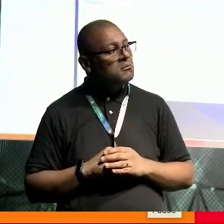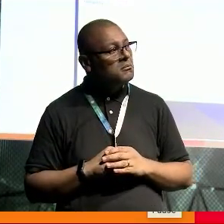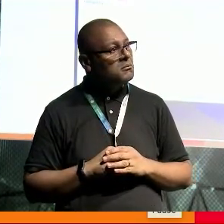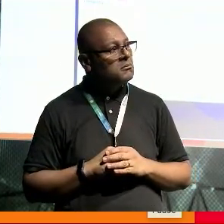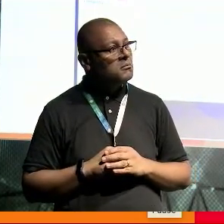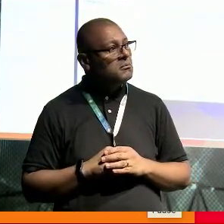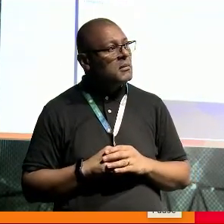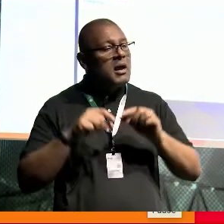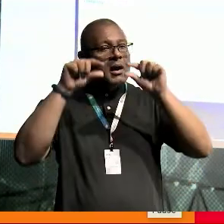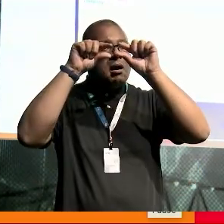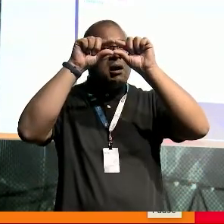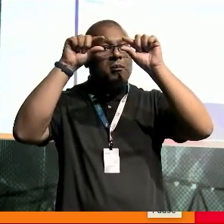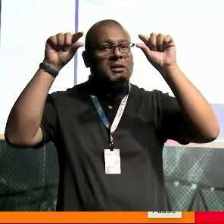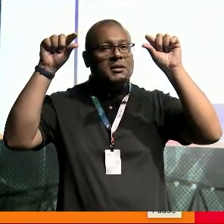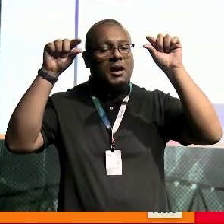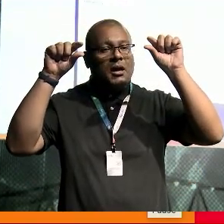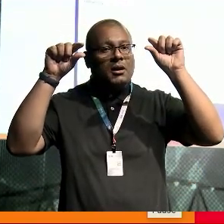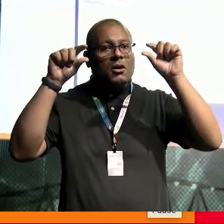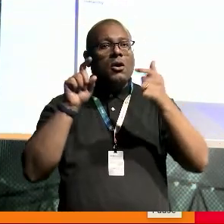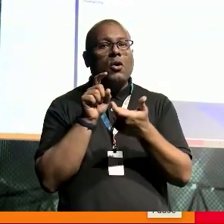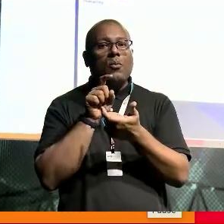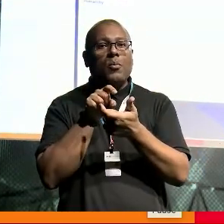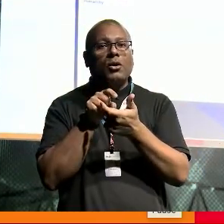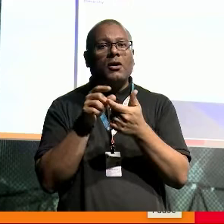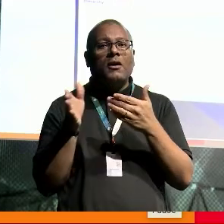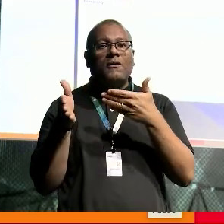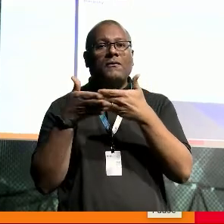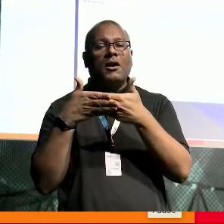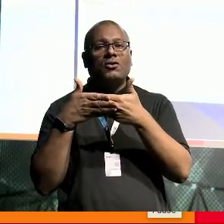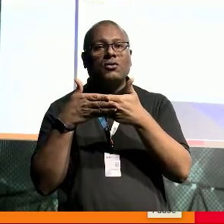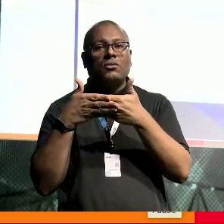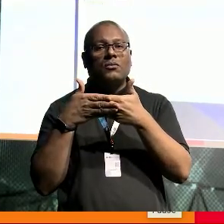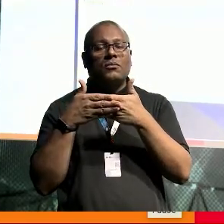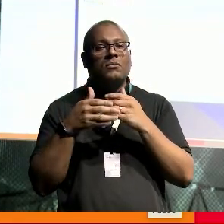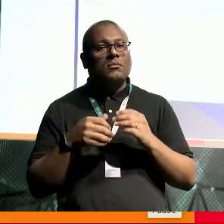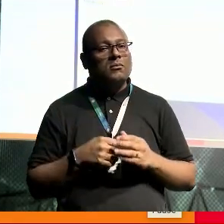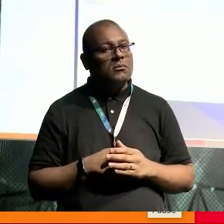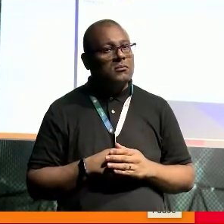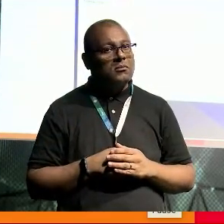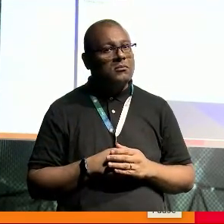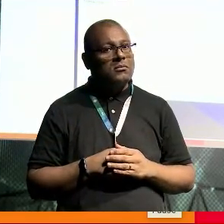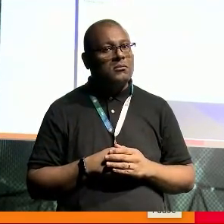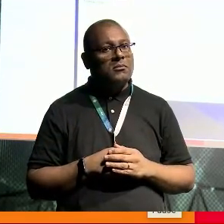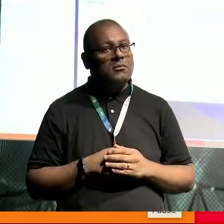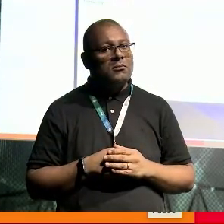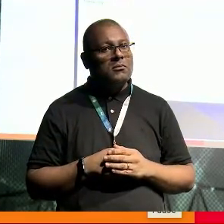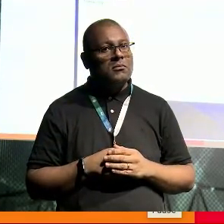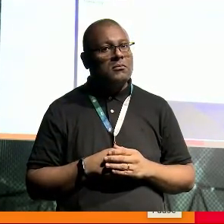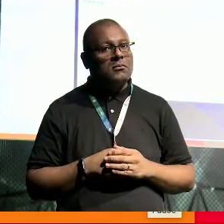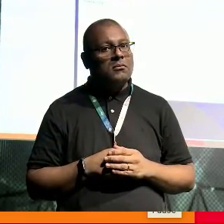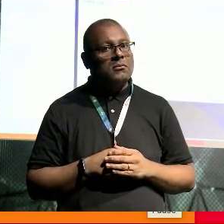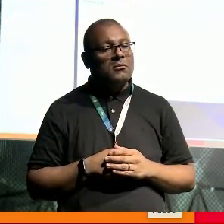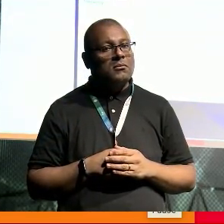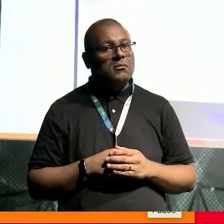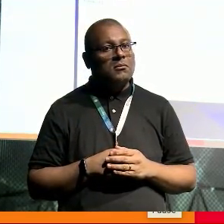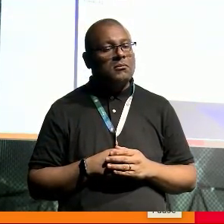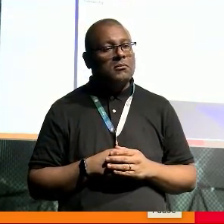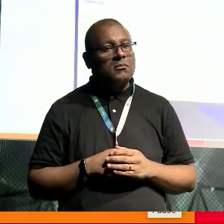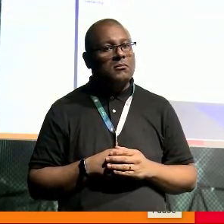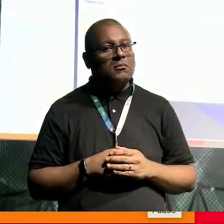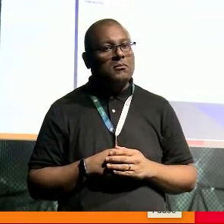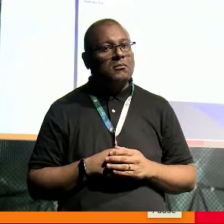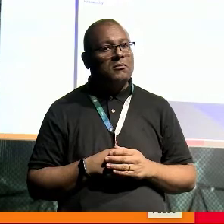header, get started, button, close, button, set up sleep. Your devices can help you get better sleep